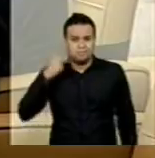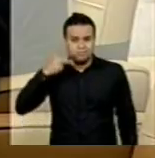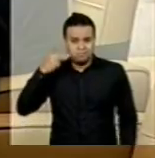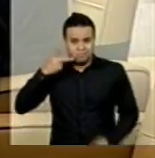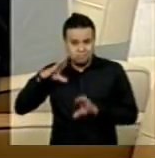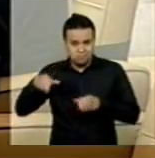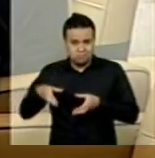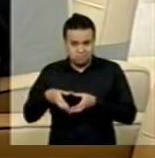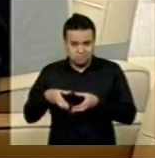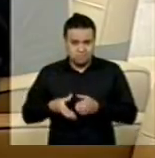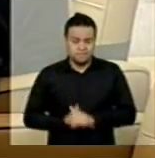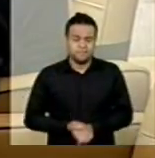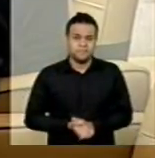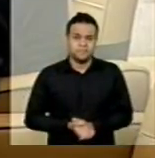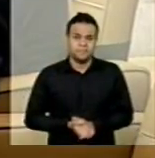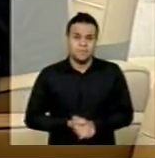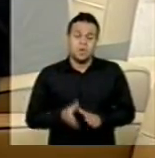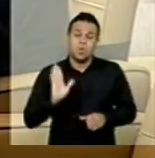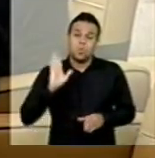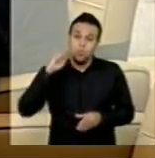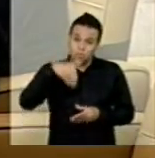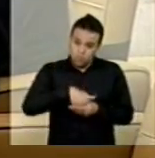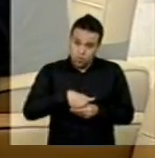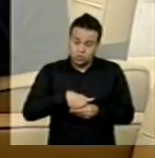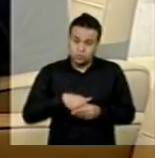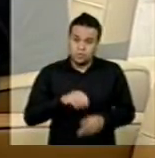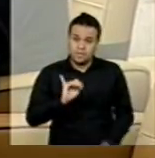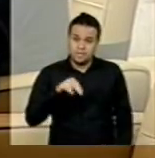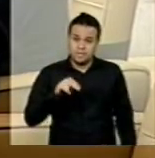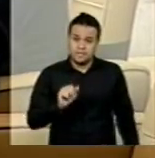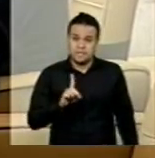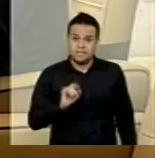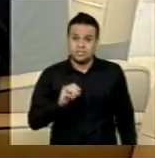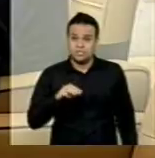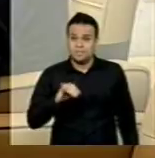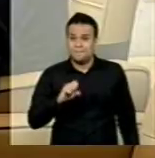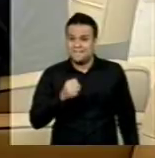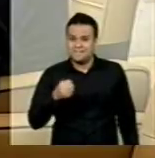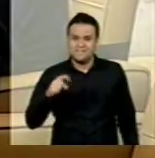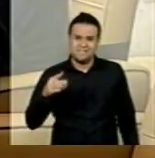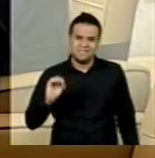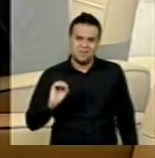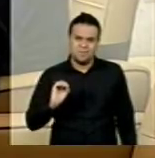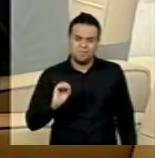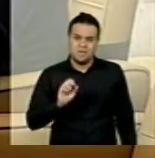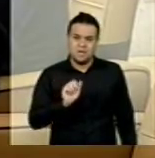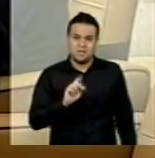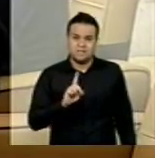parlamentares. Voto no sentido da inadmissão da ação direta